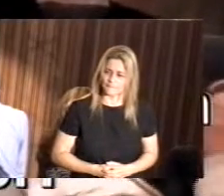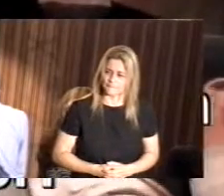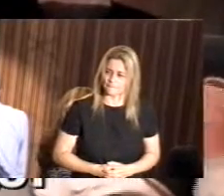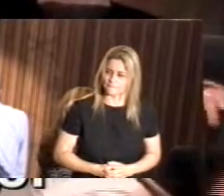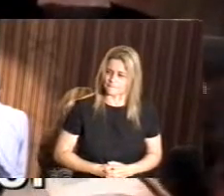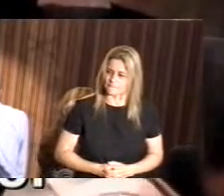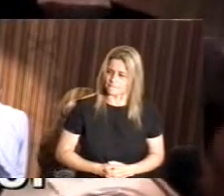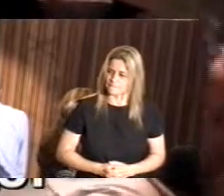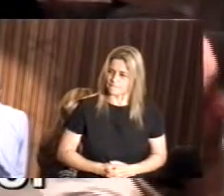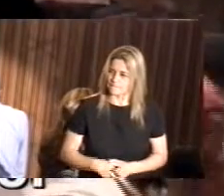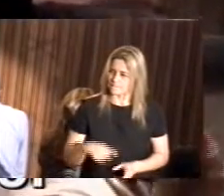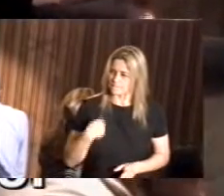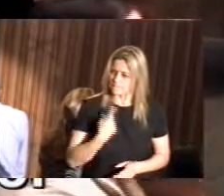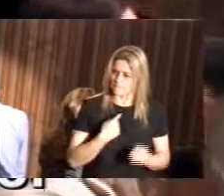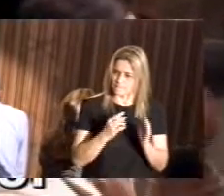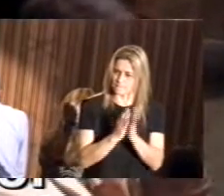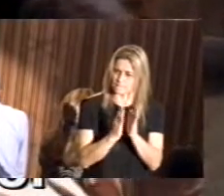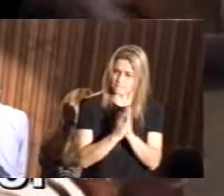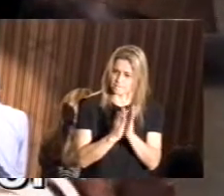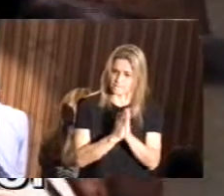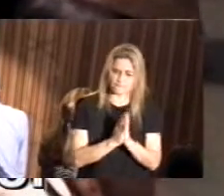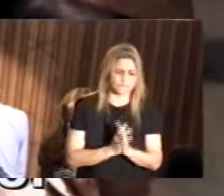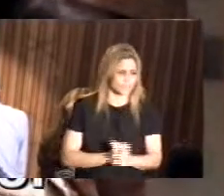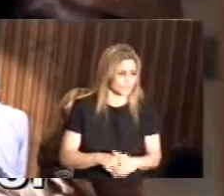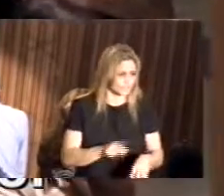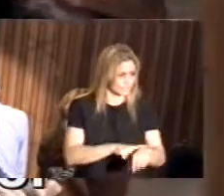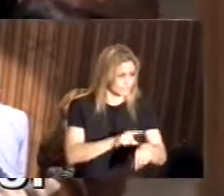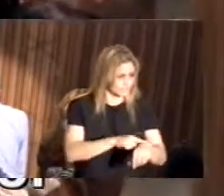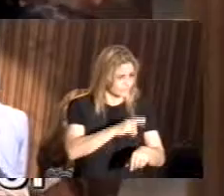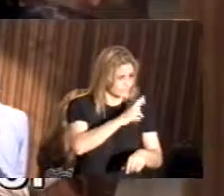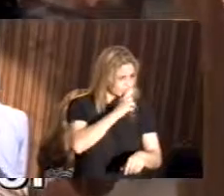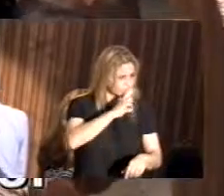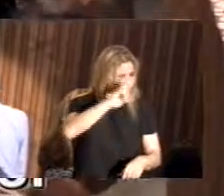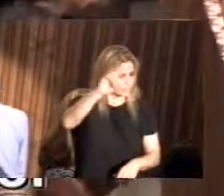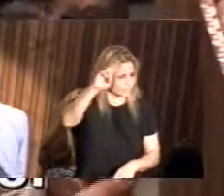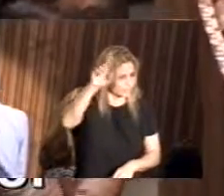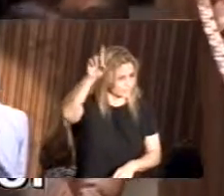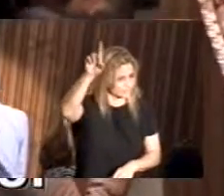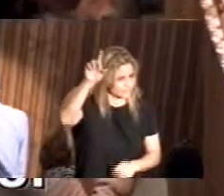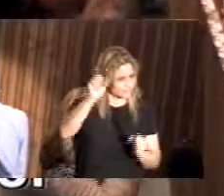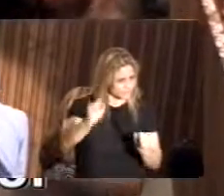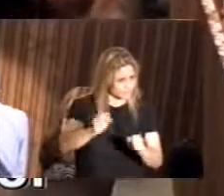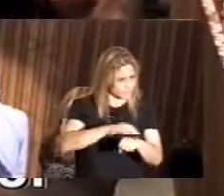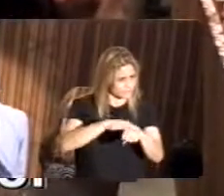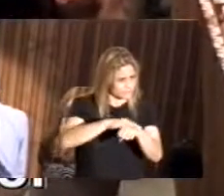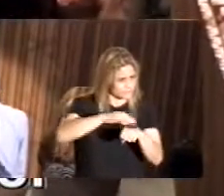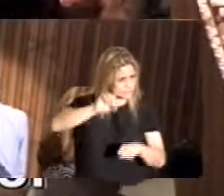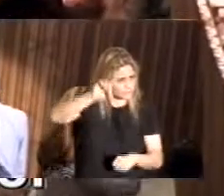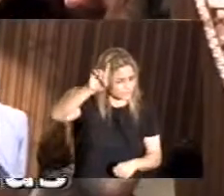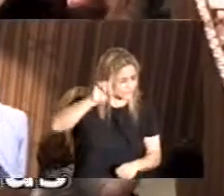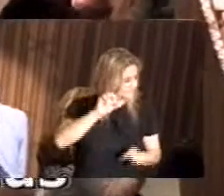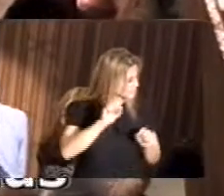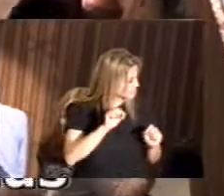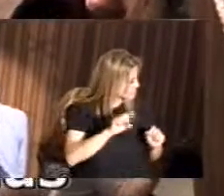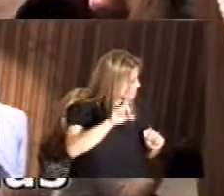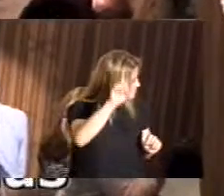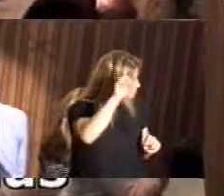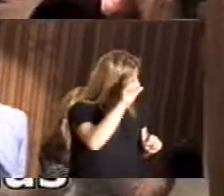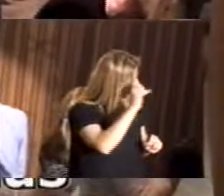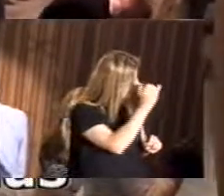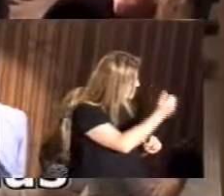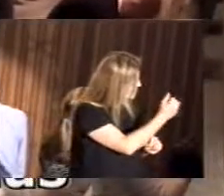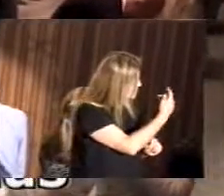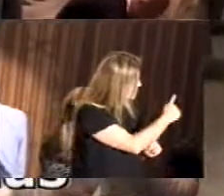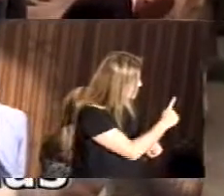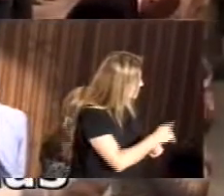nós vamos orar. Esse é tempo de responder. Então fala com Deus. O que é que Ele ministrou no teu coração? Quais são